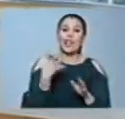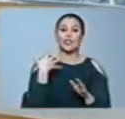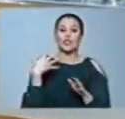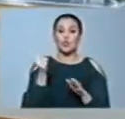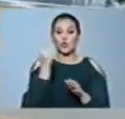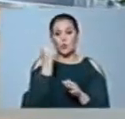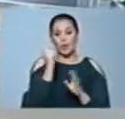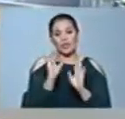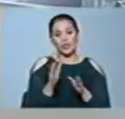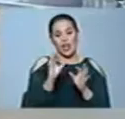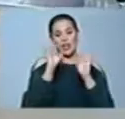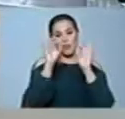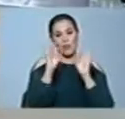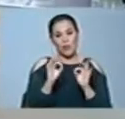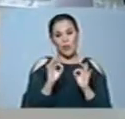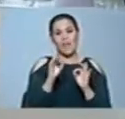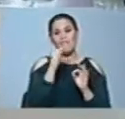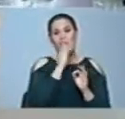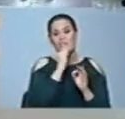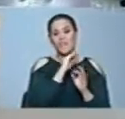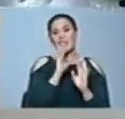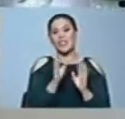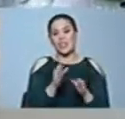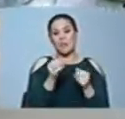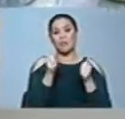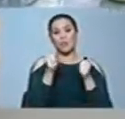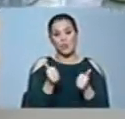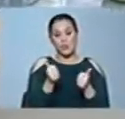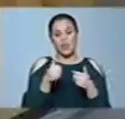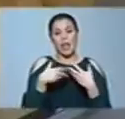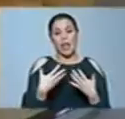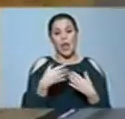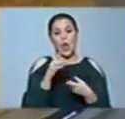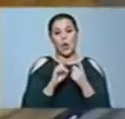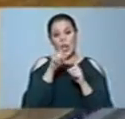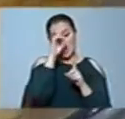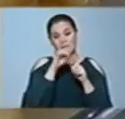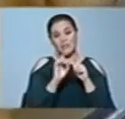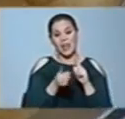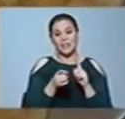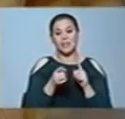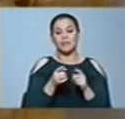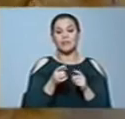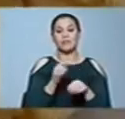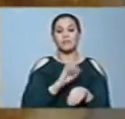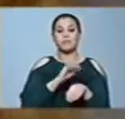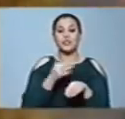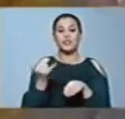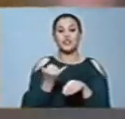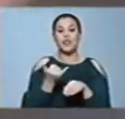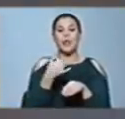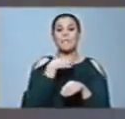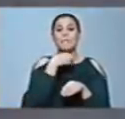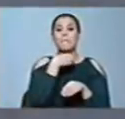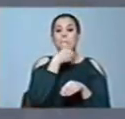já testamento que organizava já ofereceu já estava enfim vamos tentar colocar uma camada desta maçã nos nossos